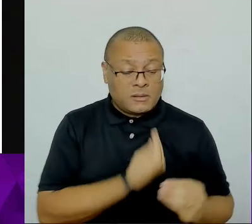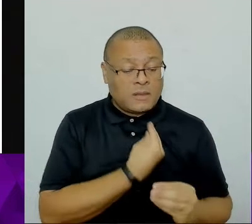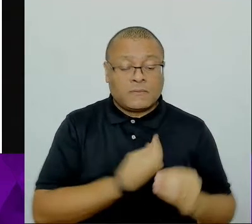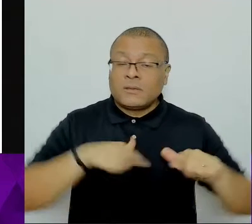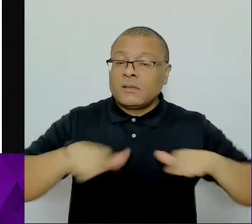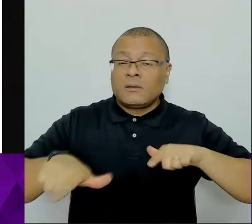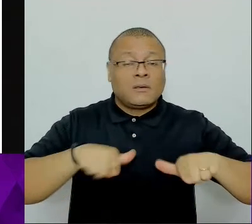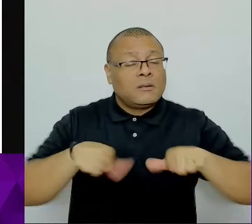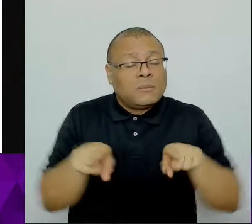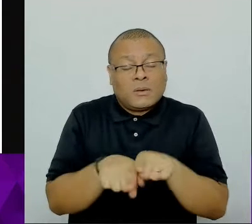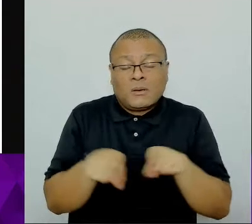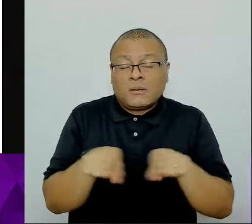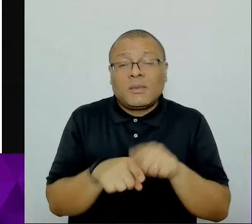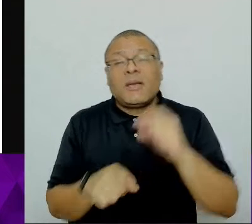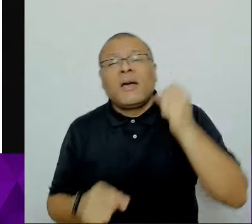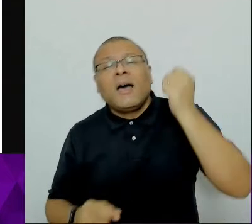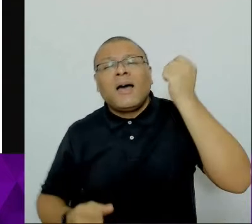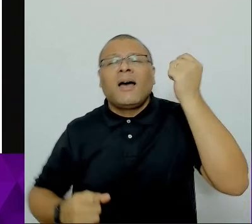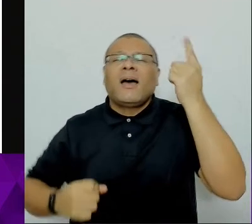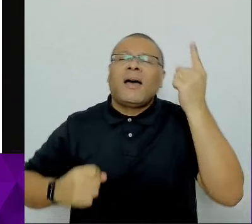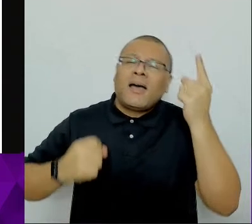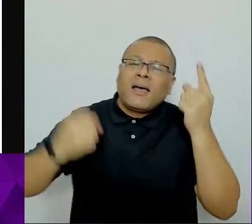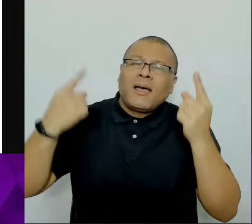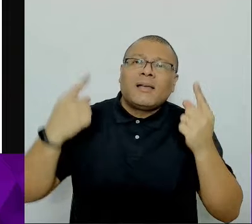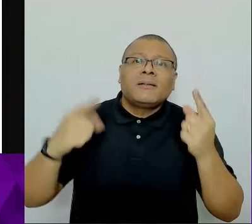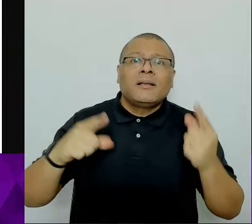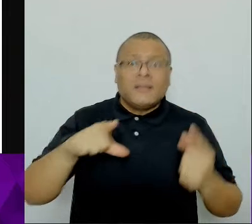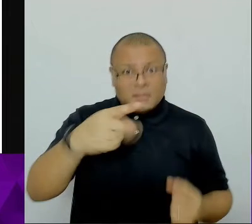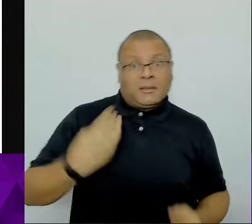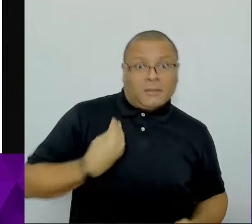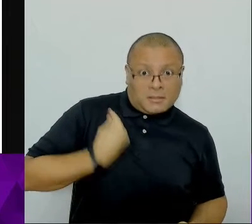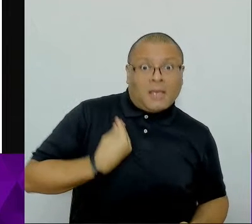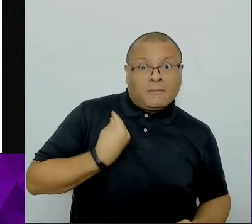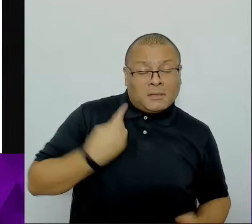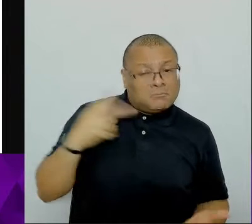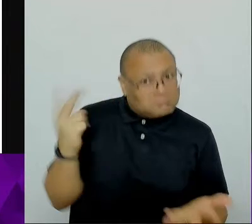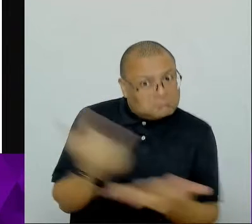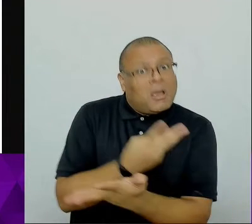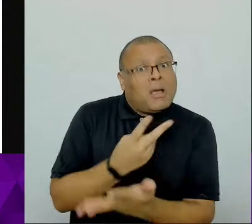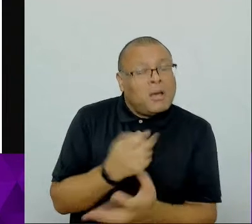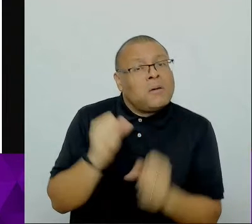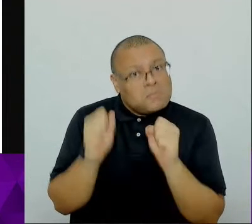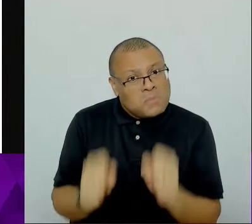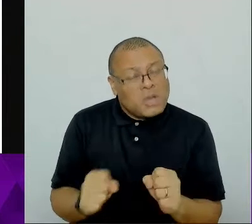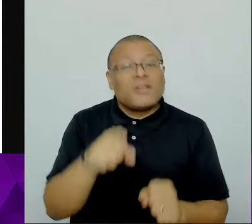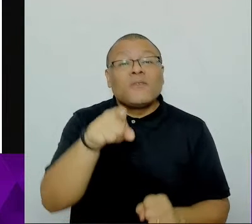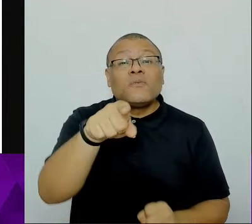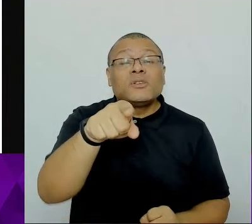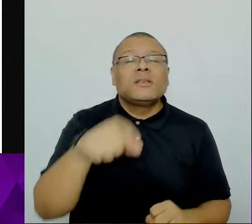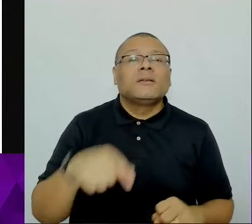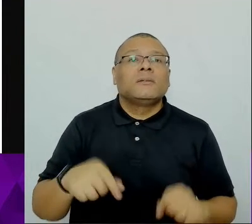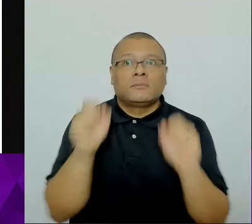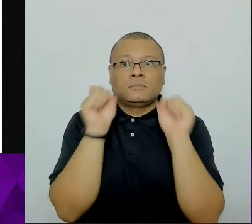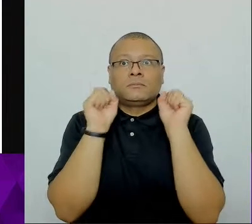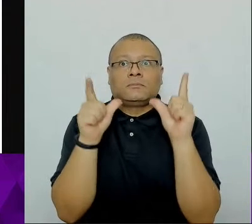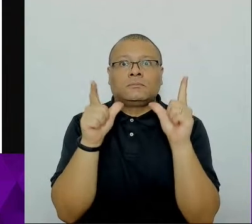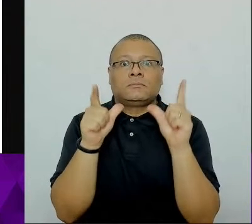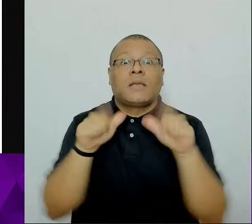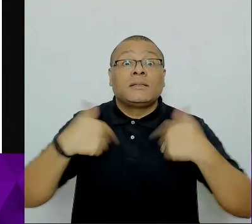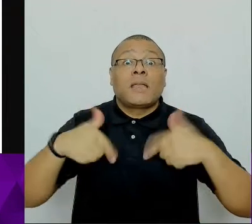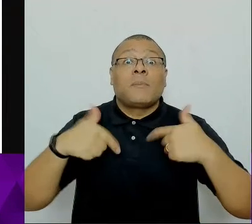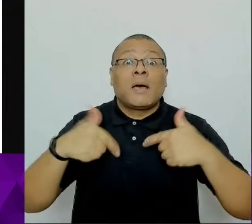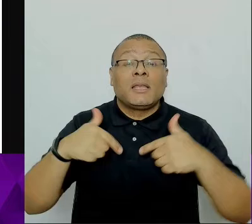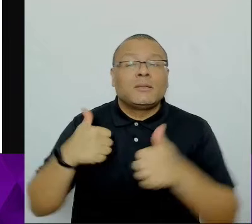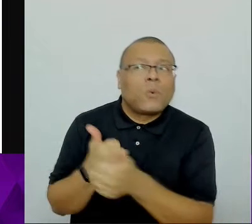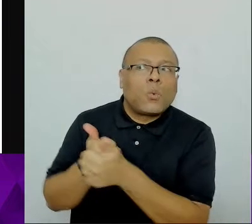vezes a gente tem coisas que acontecem realmente que dão errado. Sei lá, alguém estava de plantão e